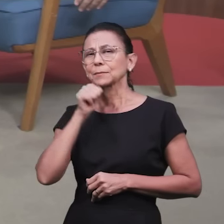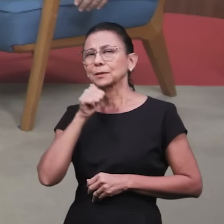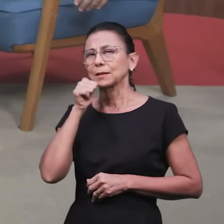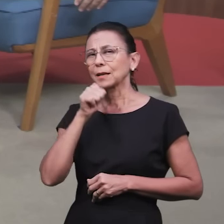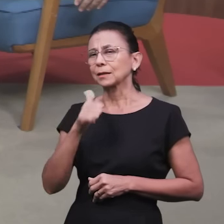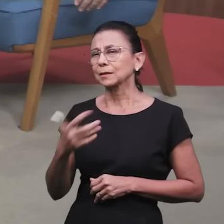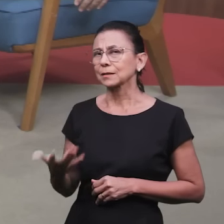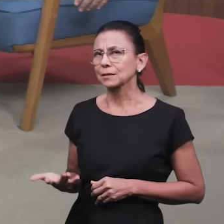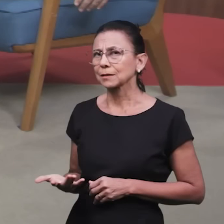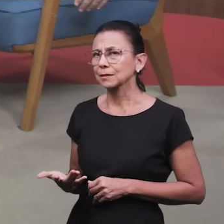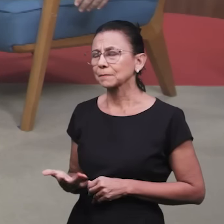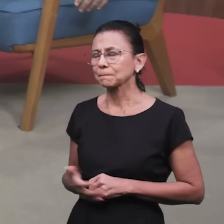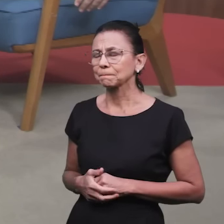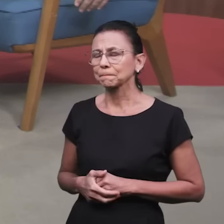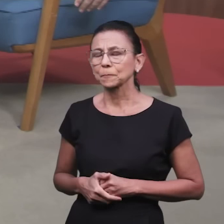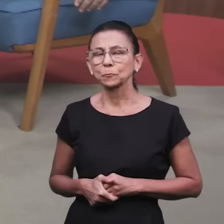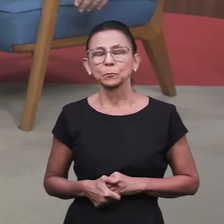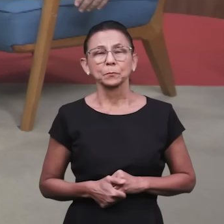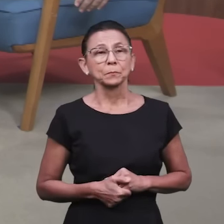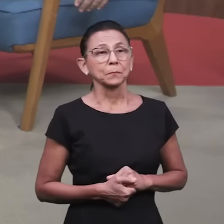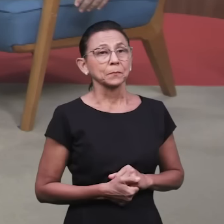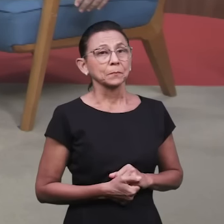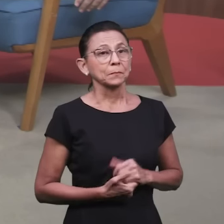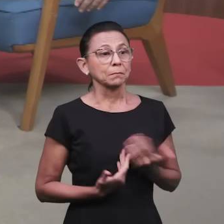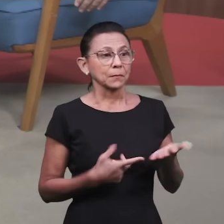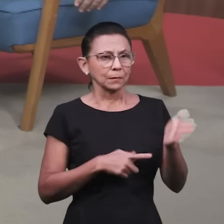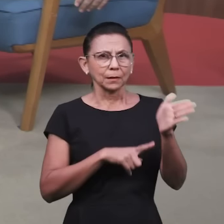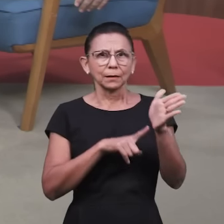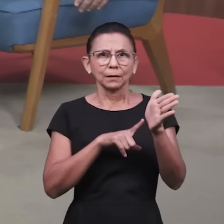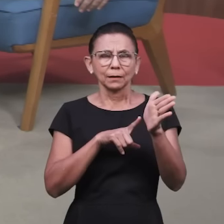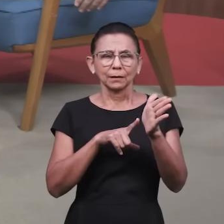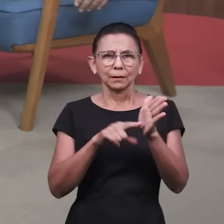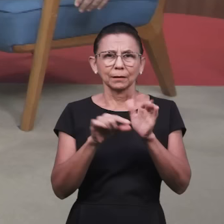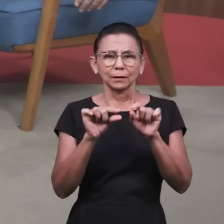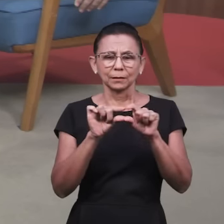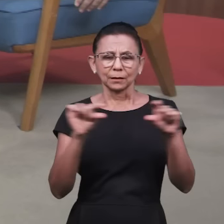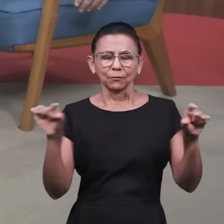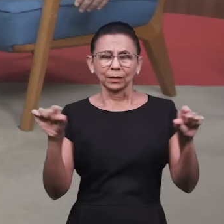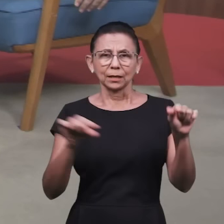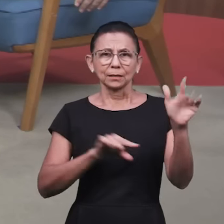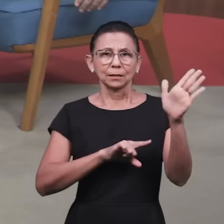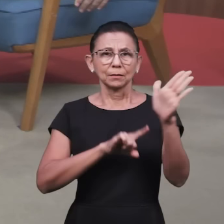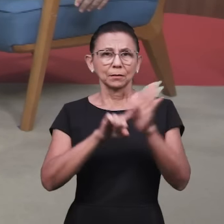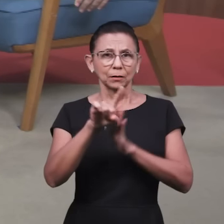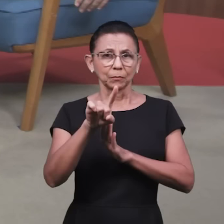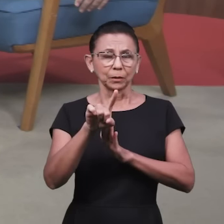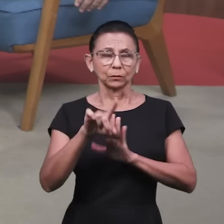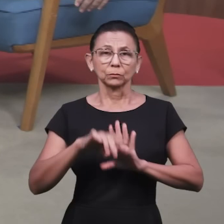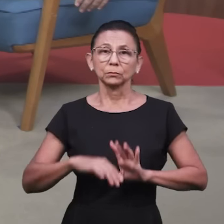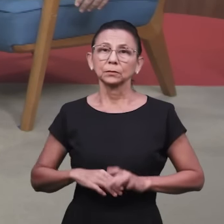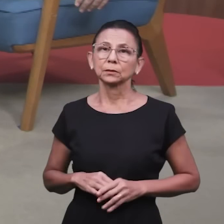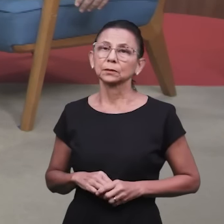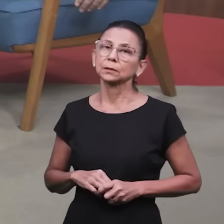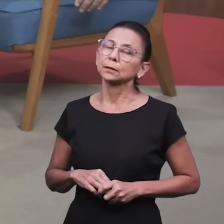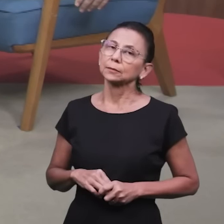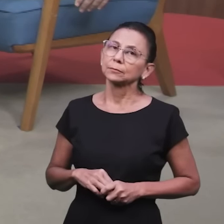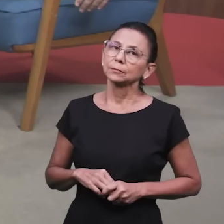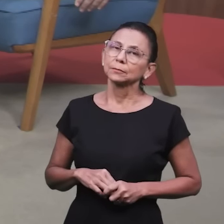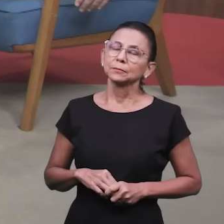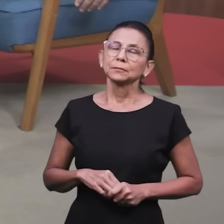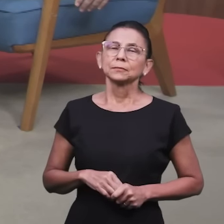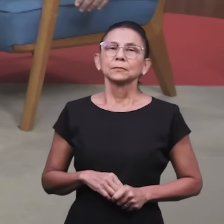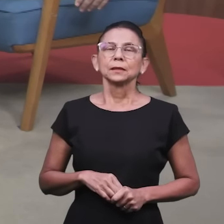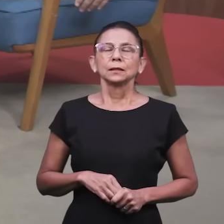verdade, essa pergunta, esse questionamento, vai ser endereçado à igreja infiel pelo